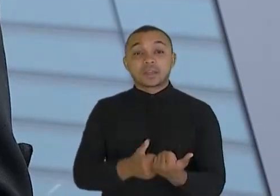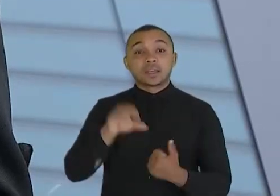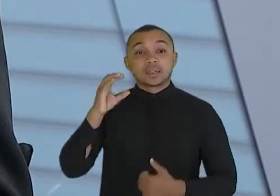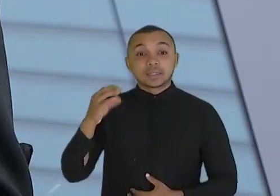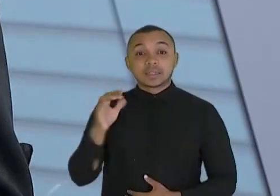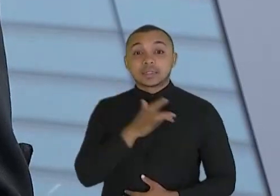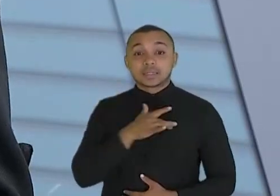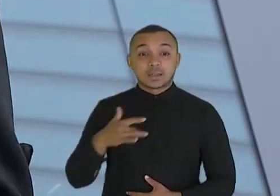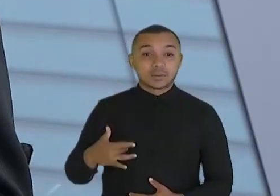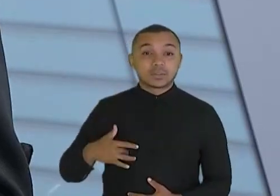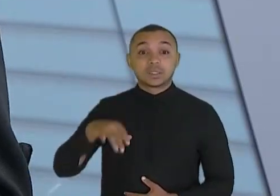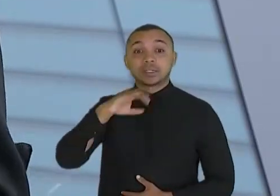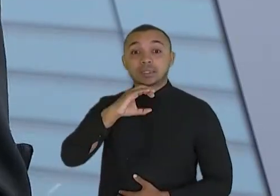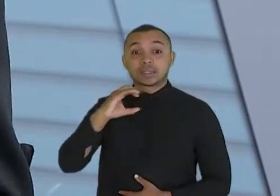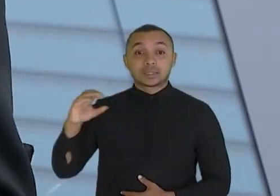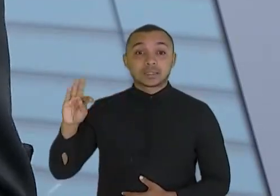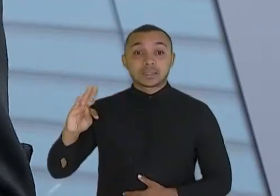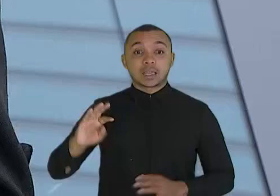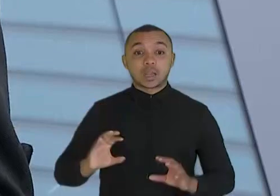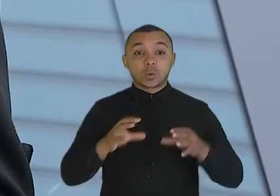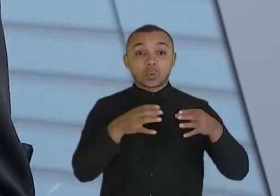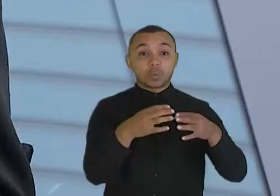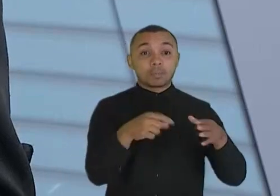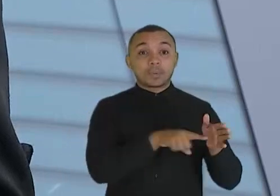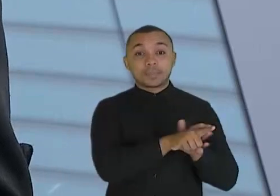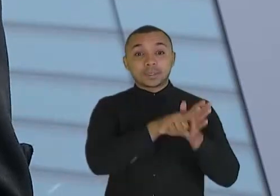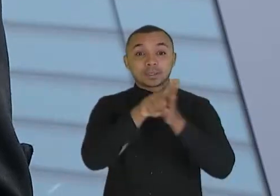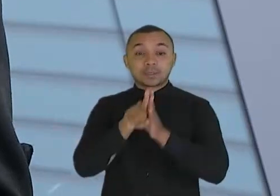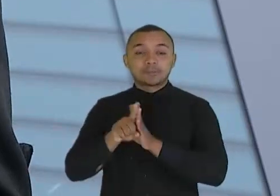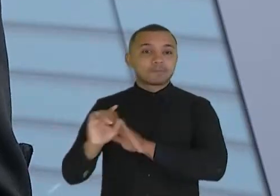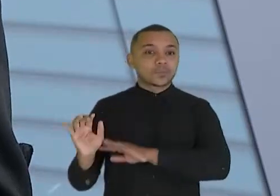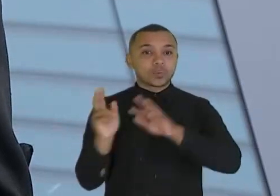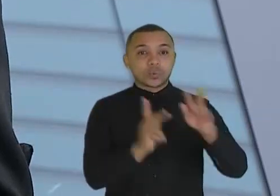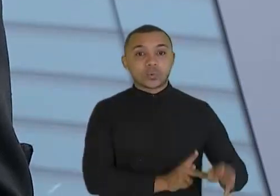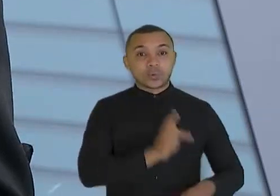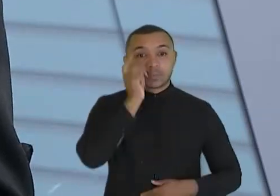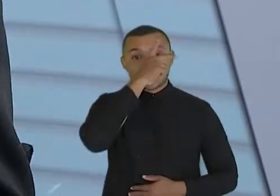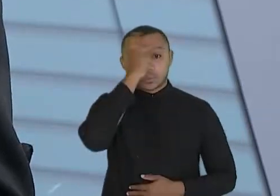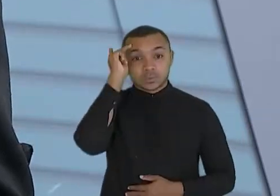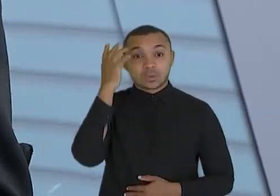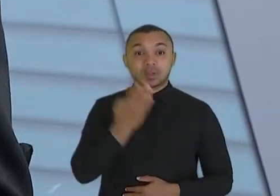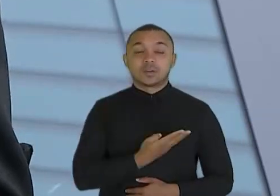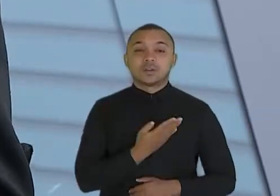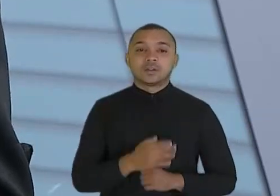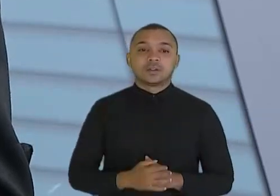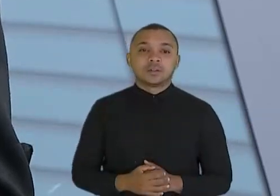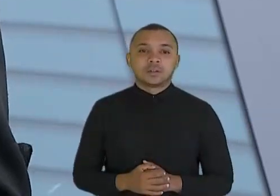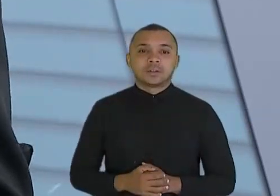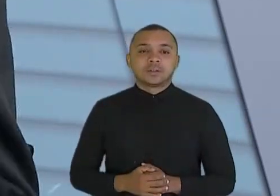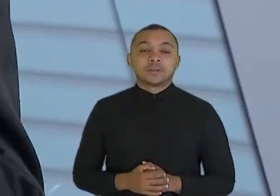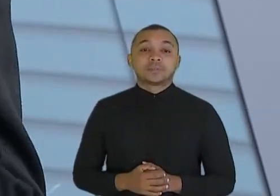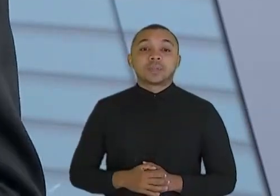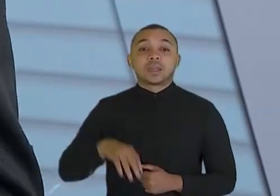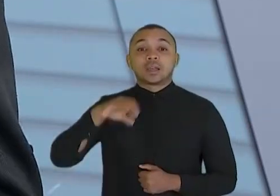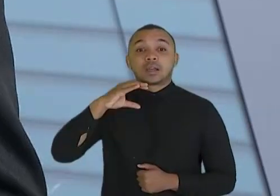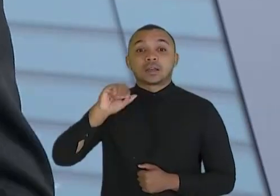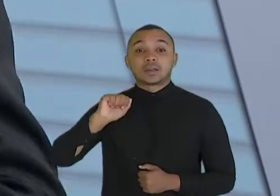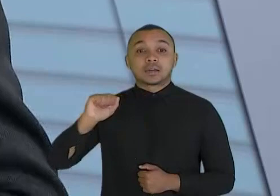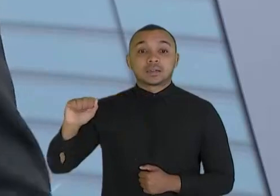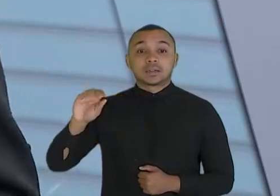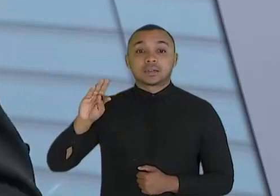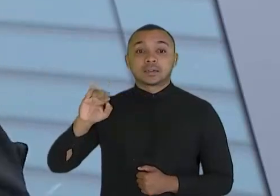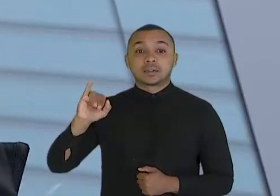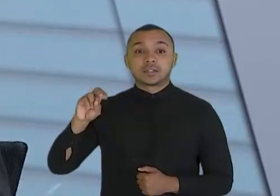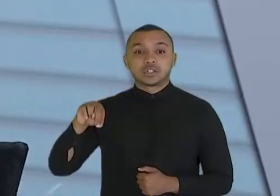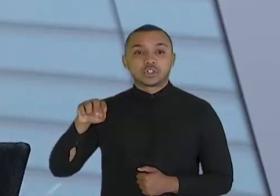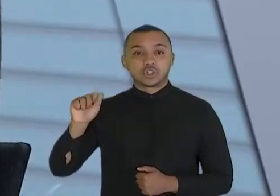CCT, enfim, grupos de pesquisa, todo mundo irmanado. Professor, a Caatinga no Ceará, alguém pode estar me perguntando, não, onde é